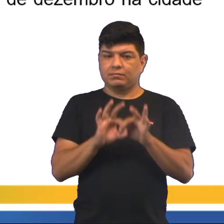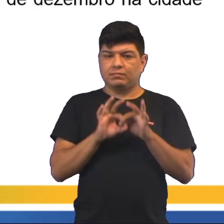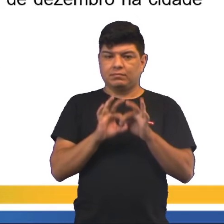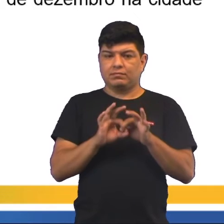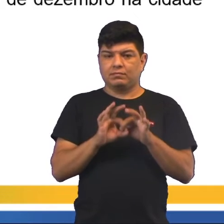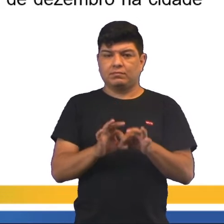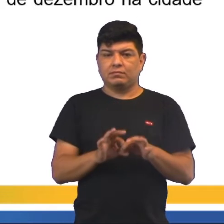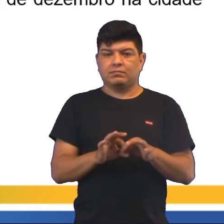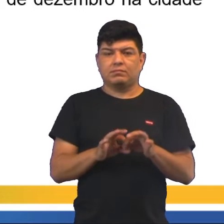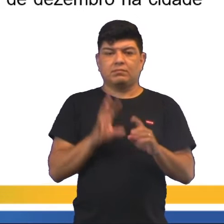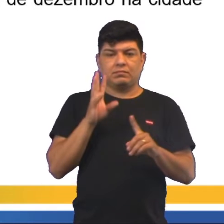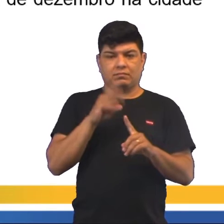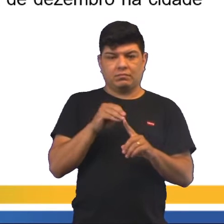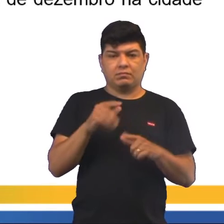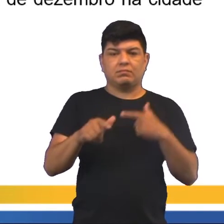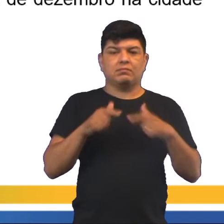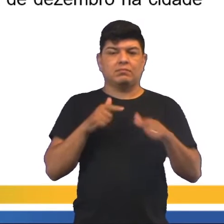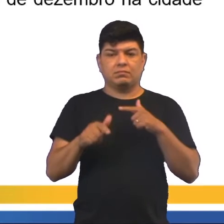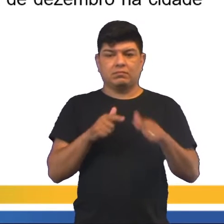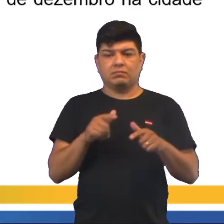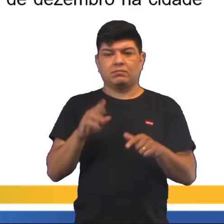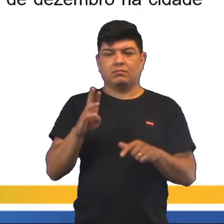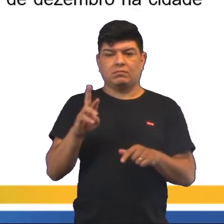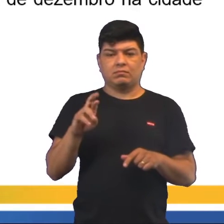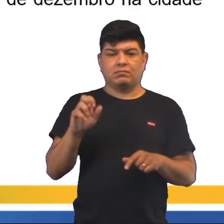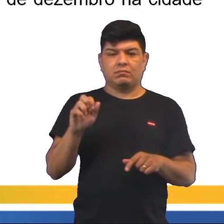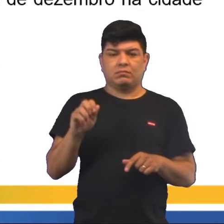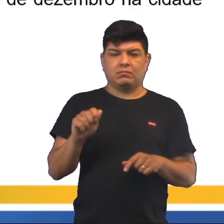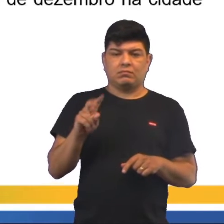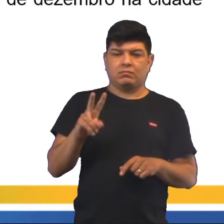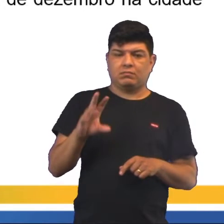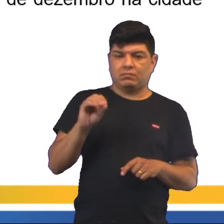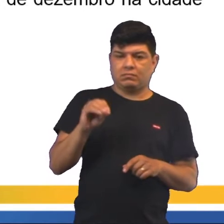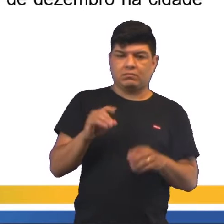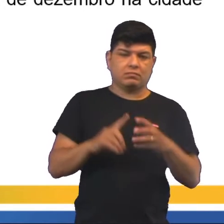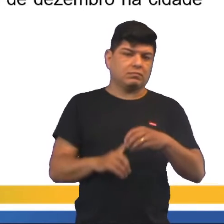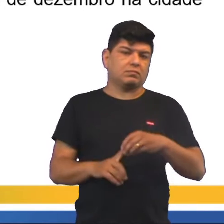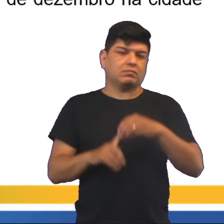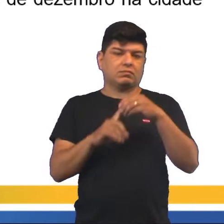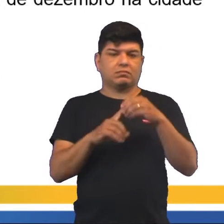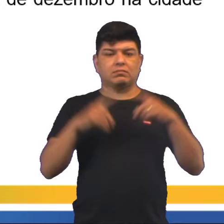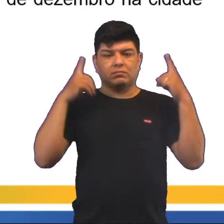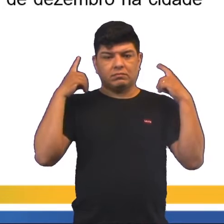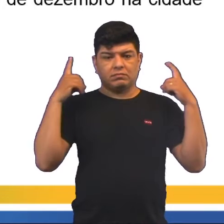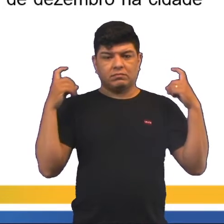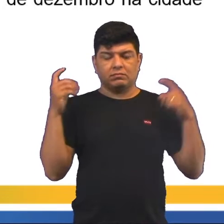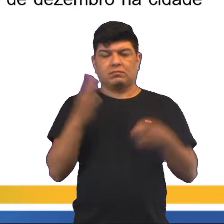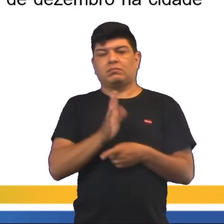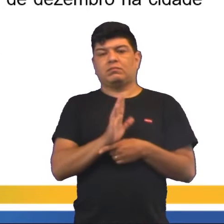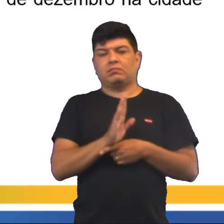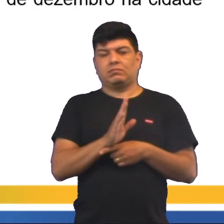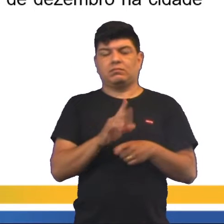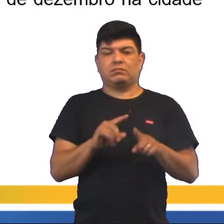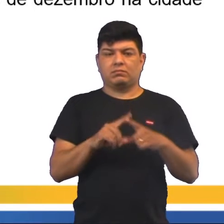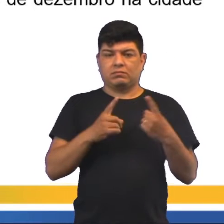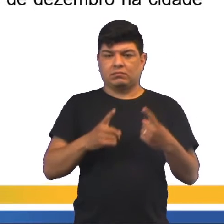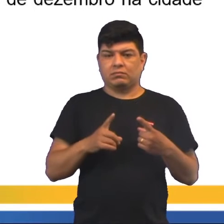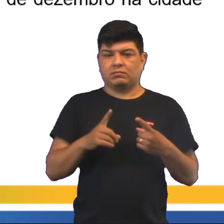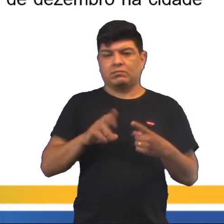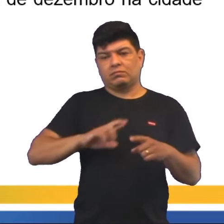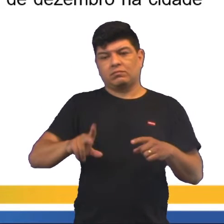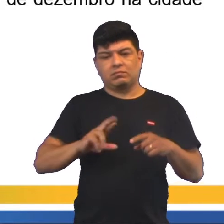veiculado. O propósito do trabalho de Bravo não é tratar exclusivamente do som no cinema, certo?